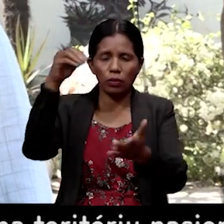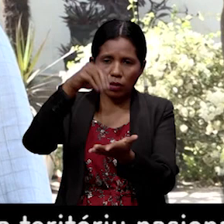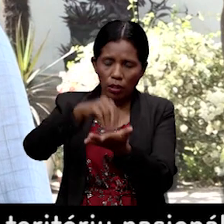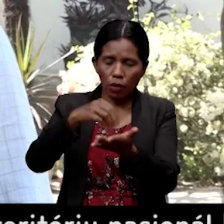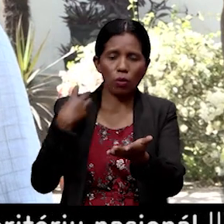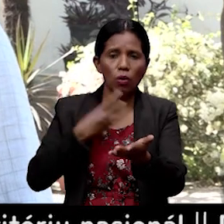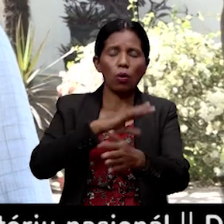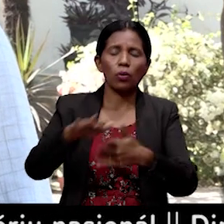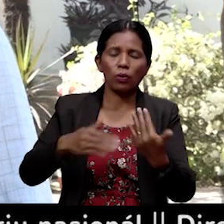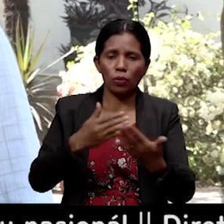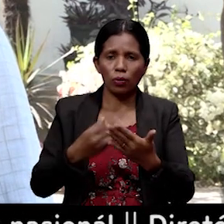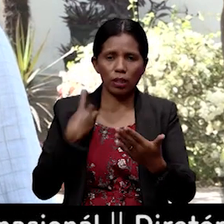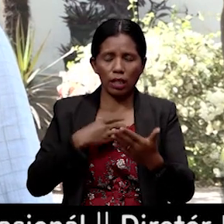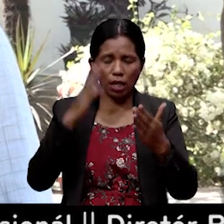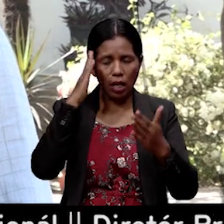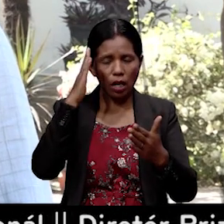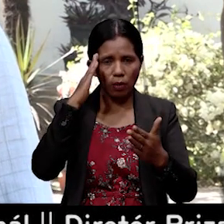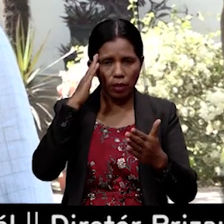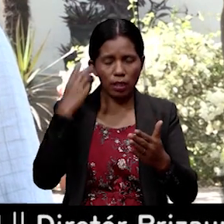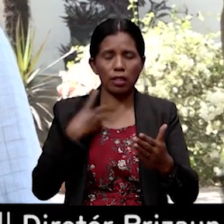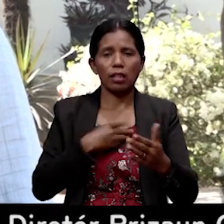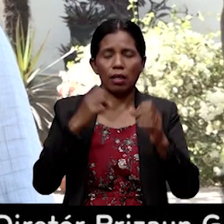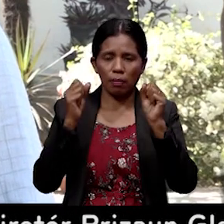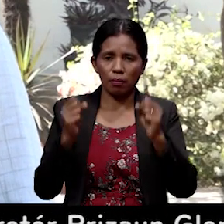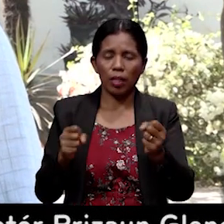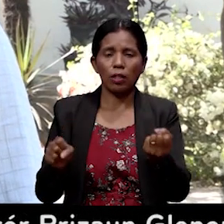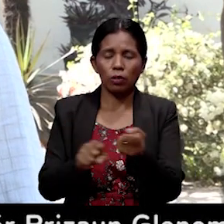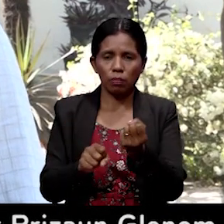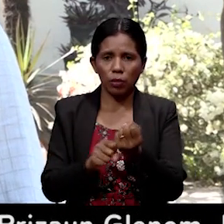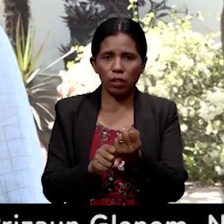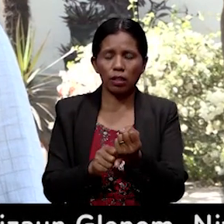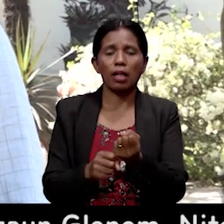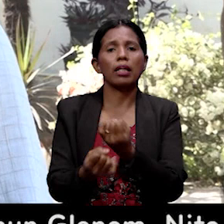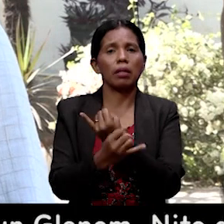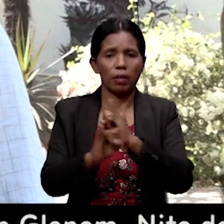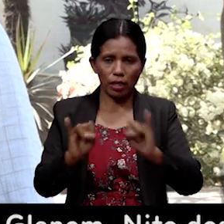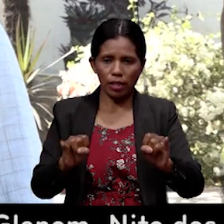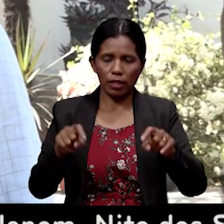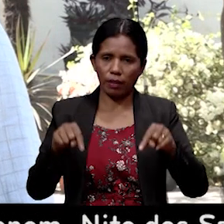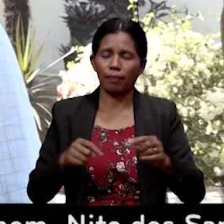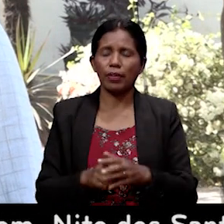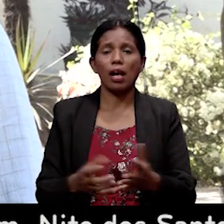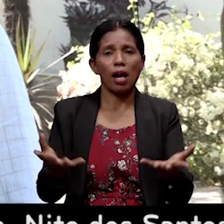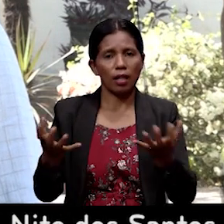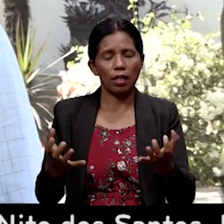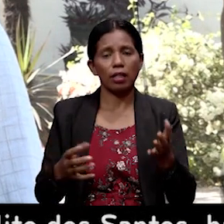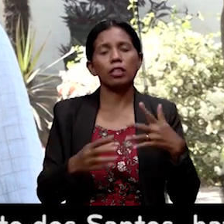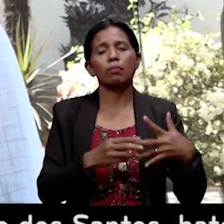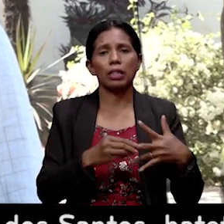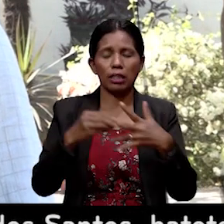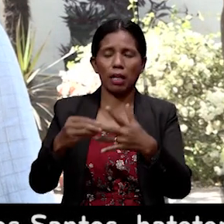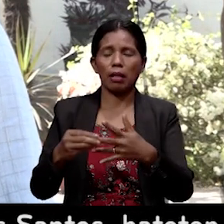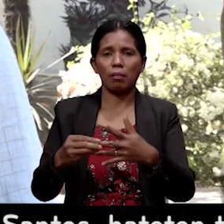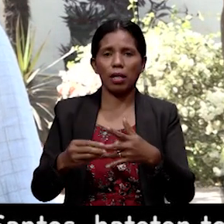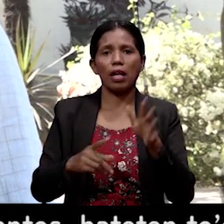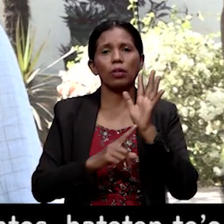energia para Itabele preencher o Kurasikani da Ne. A cara que mostra tu em especial, a tu apela para Funsa